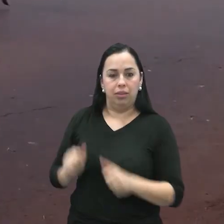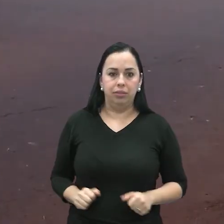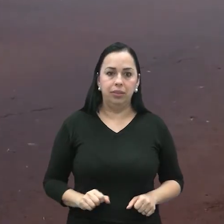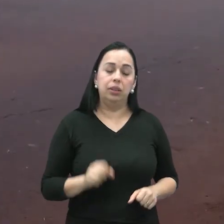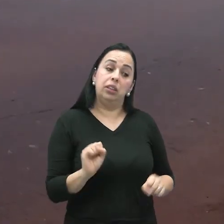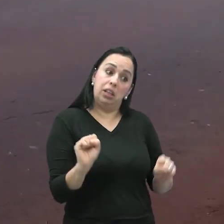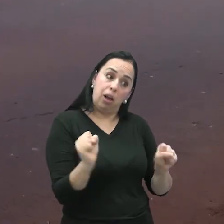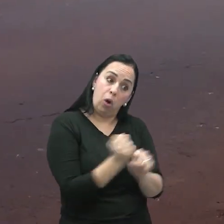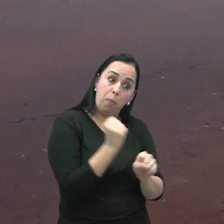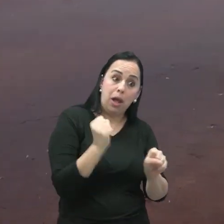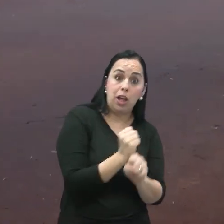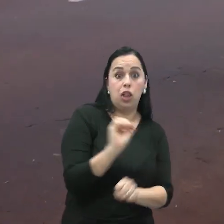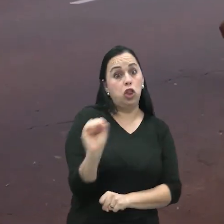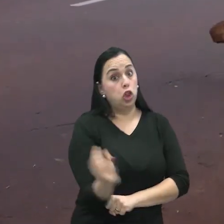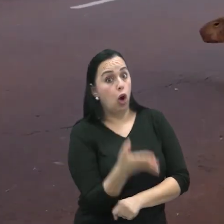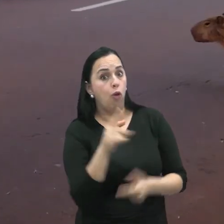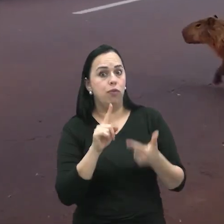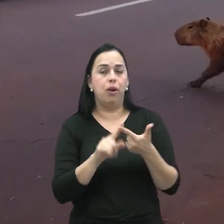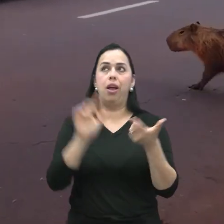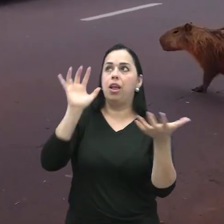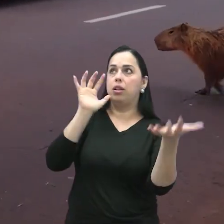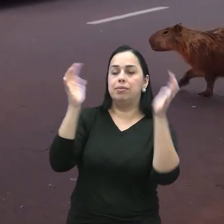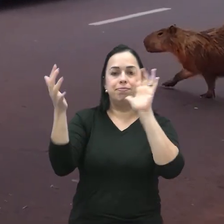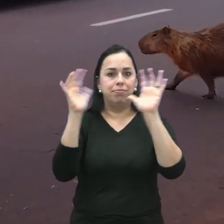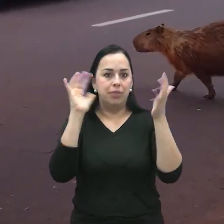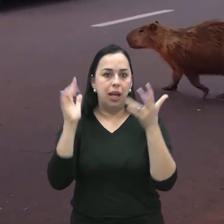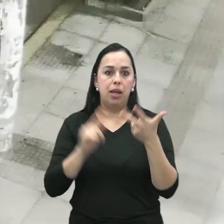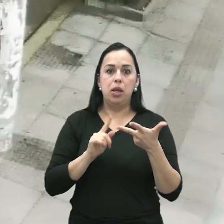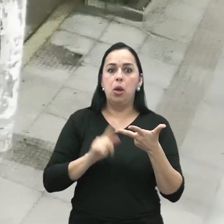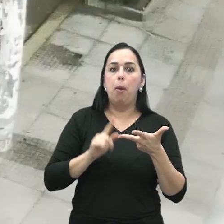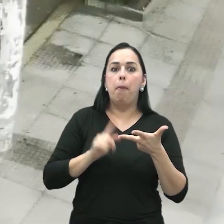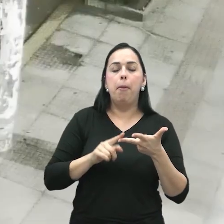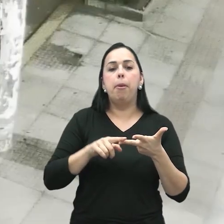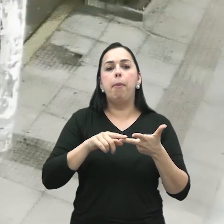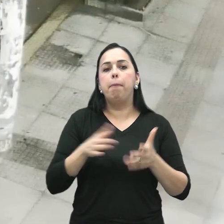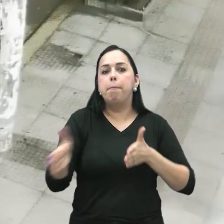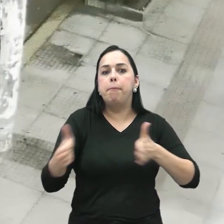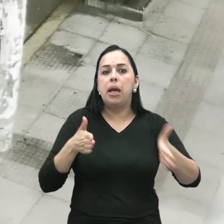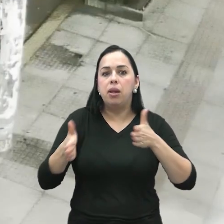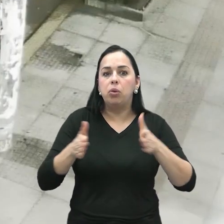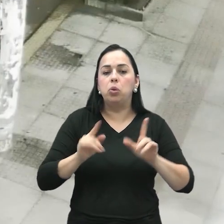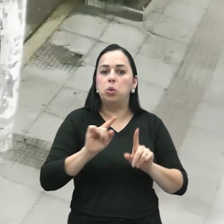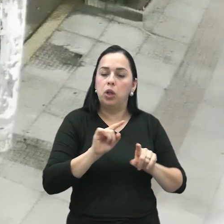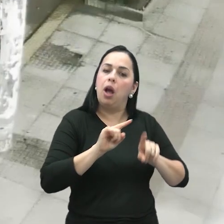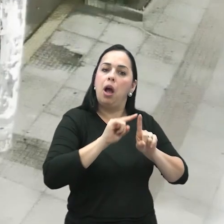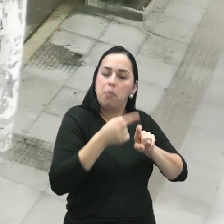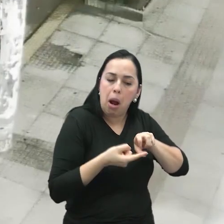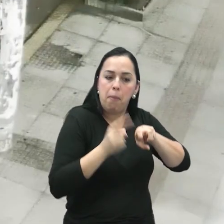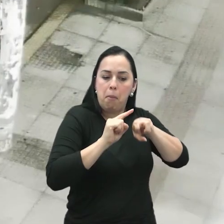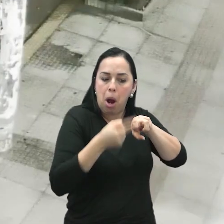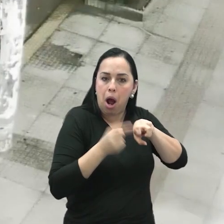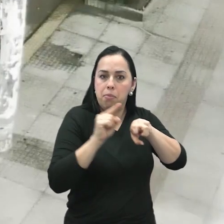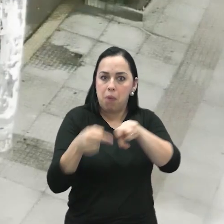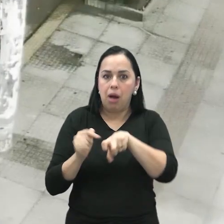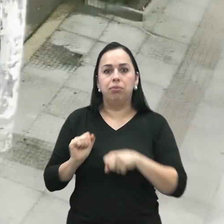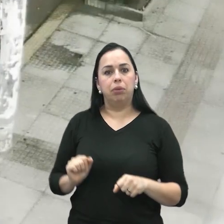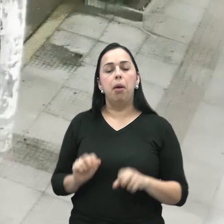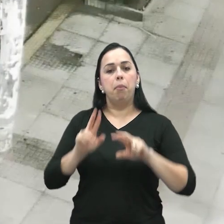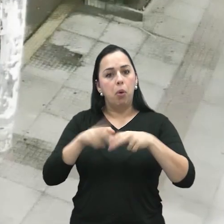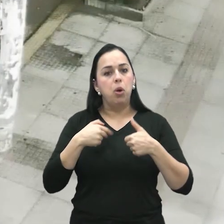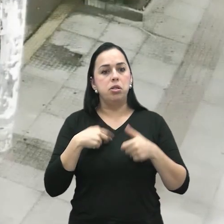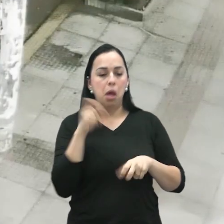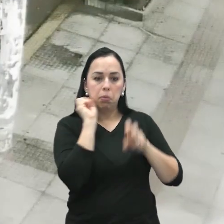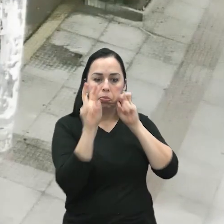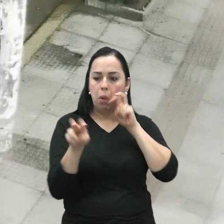Novas construções, o clima e o período de reprodução podem ser justificativas para o aparecimento dos bichos